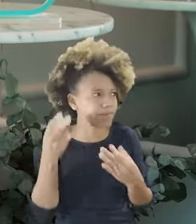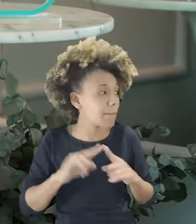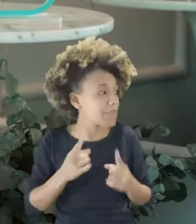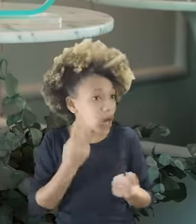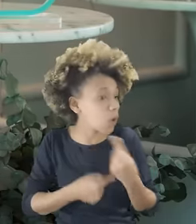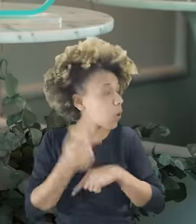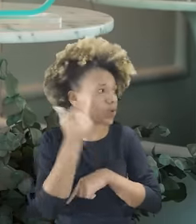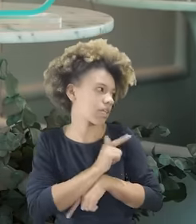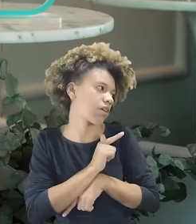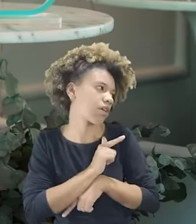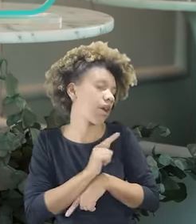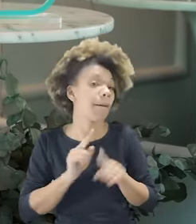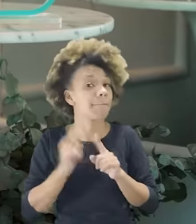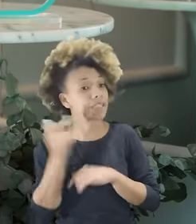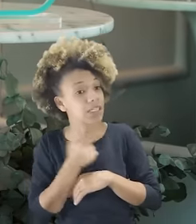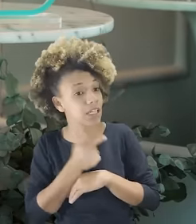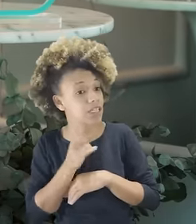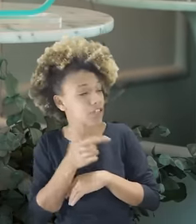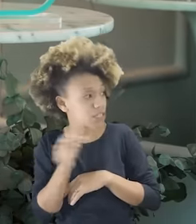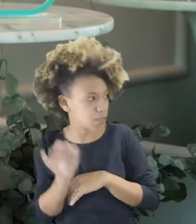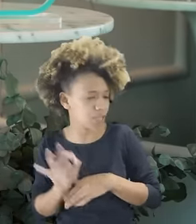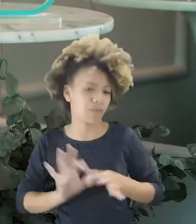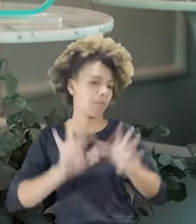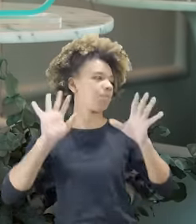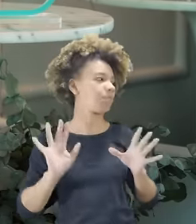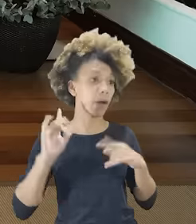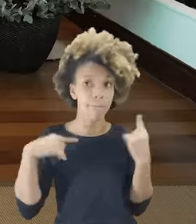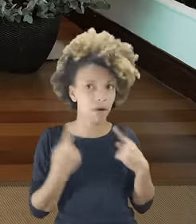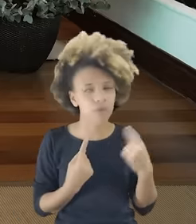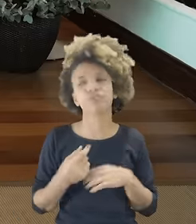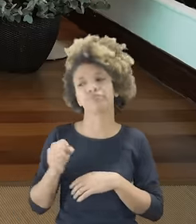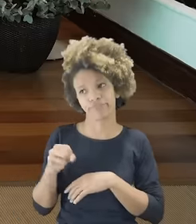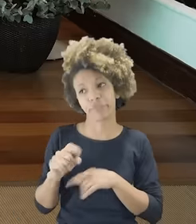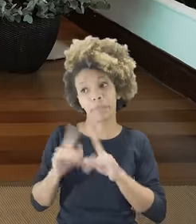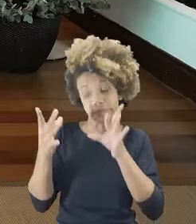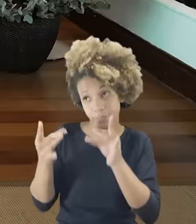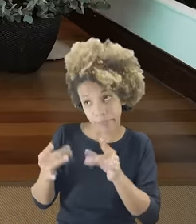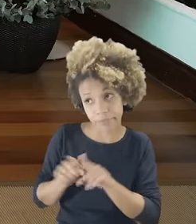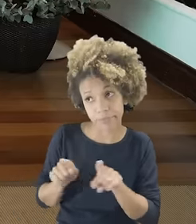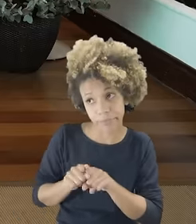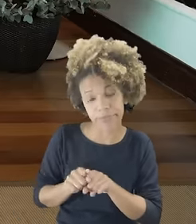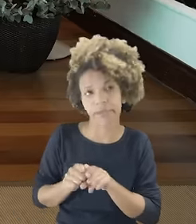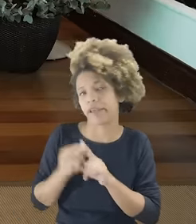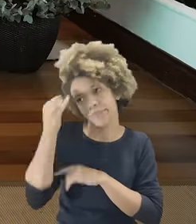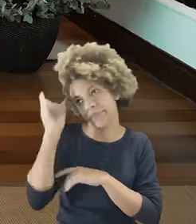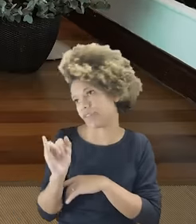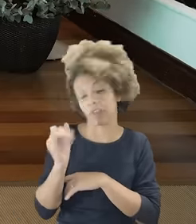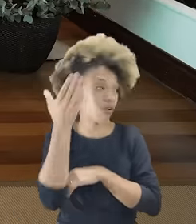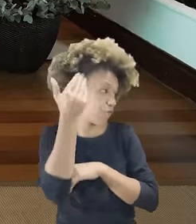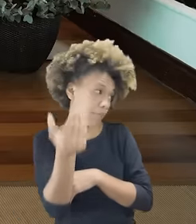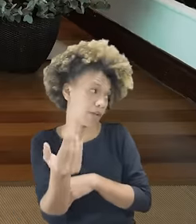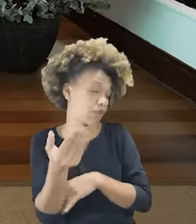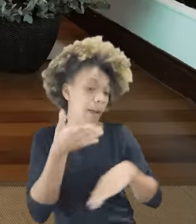tão genial que ela consegue superar isso mas assim muito mais engraçado se ela fosse 100% espontânea e isso é uma maluquice isso aqui é inevitável inevitável